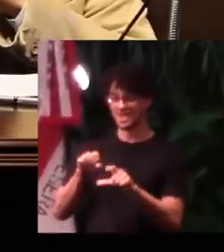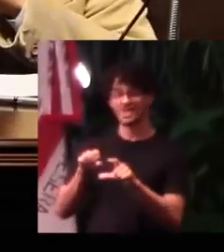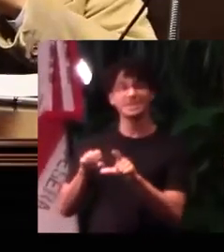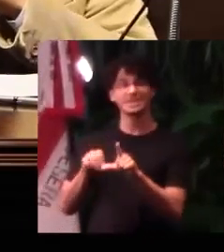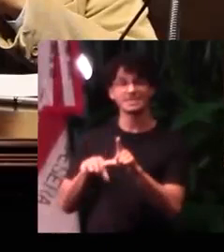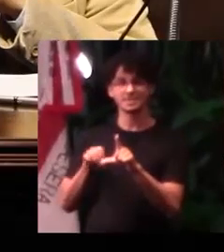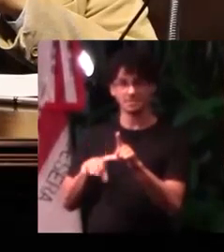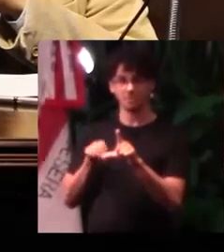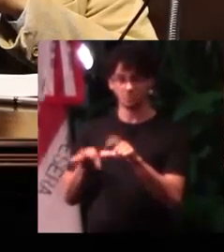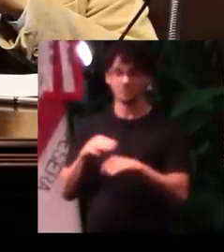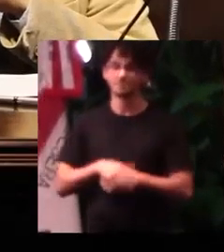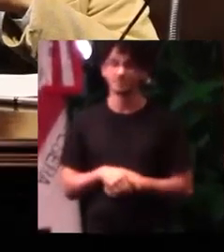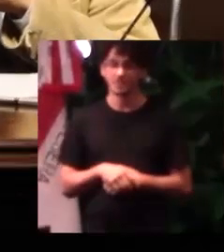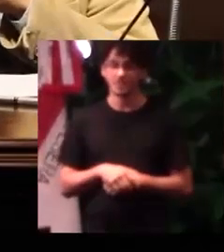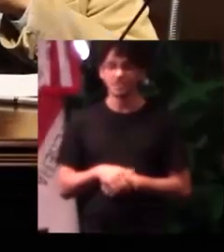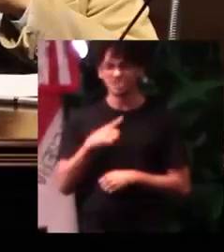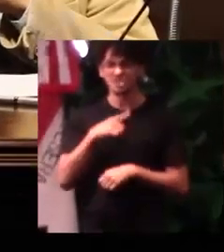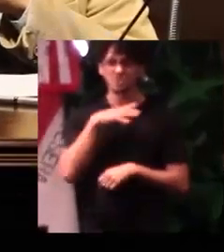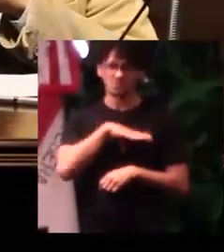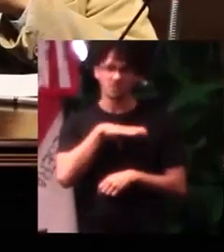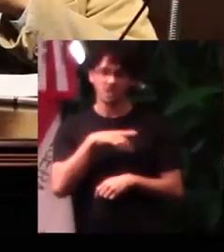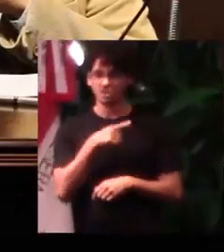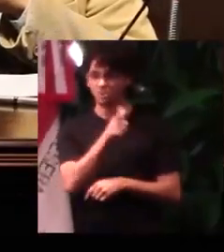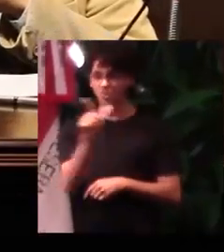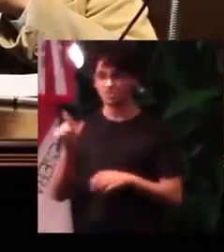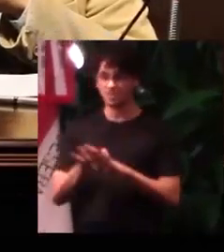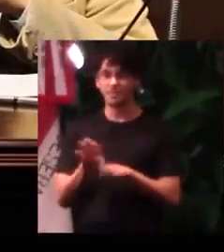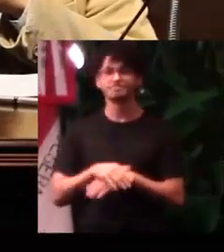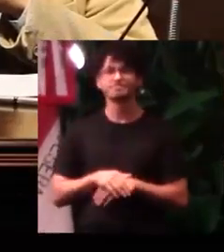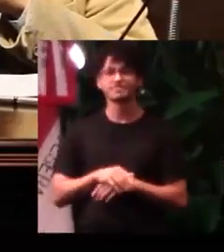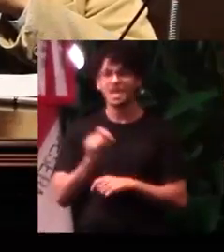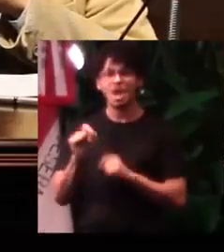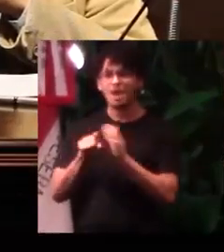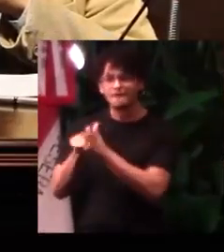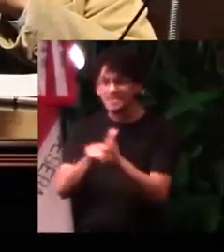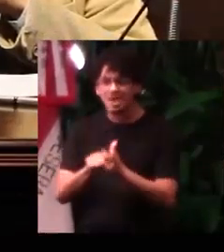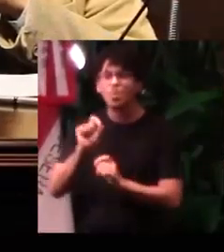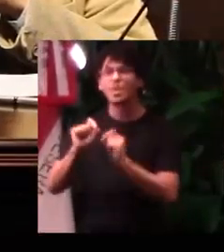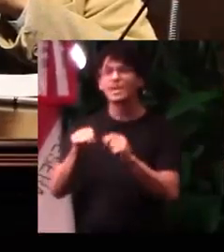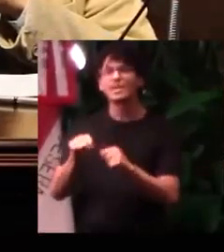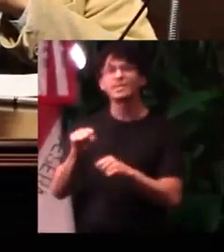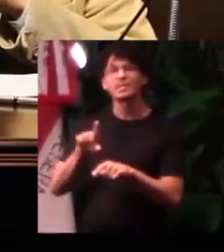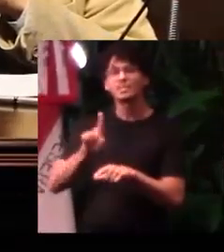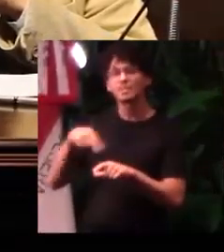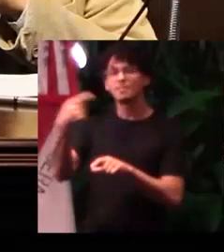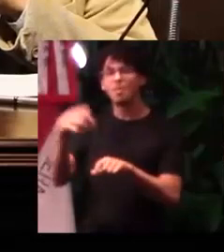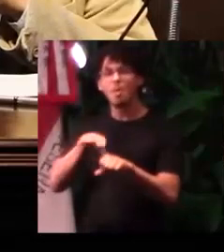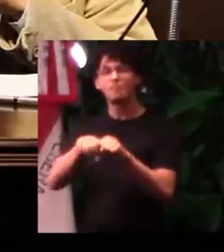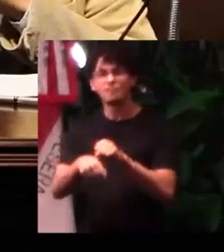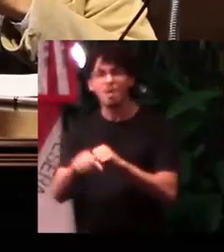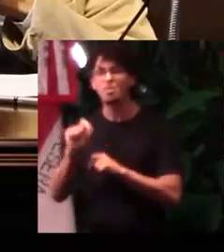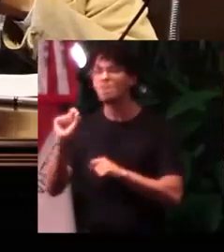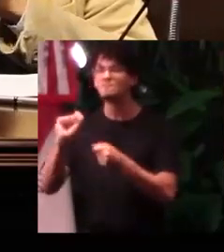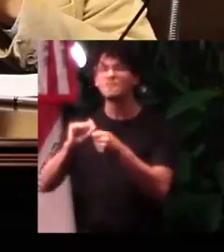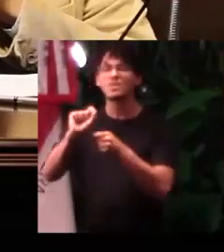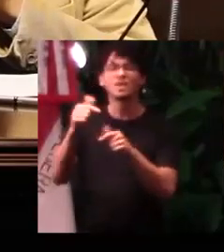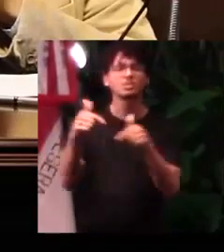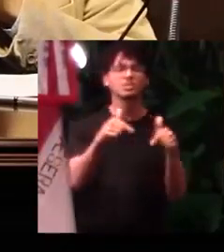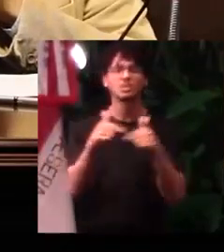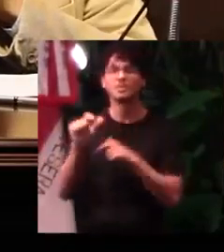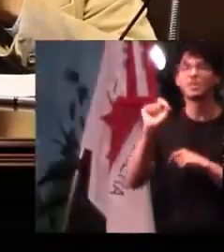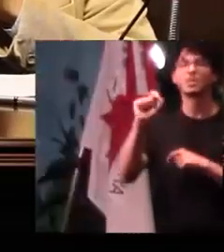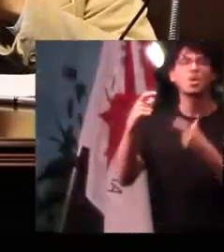em outras línguas. O levantamento, o que é que os alunos estavam fazendo depois de formados? E o primeiro impacto, eu